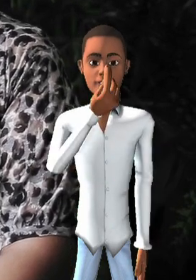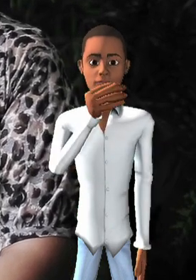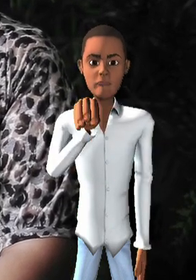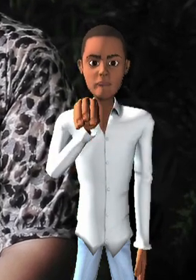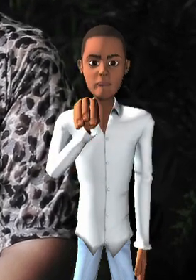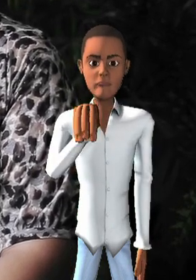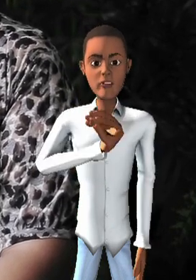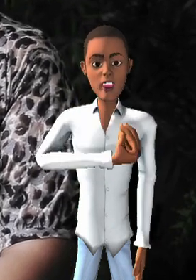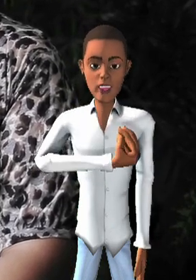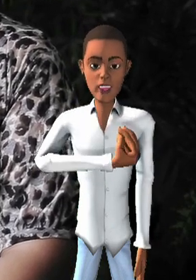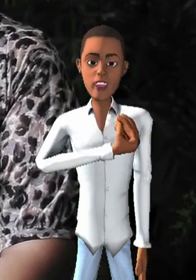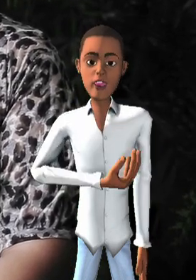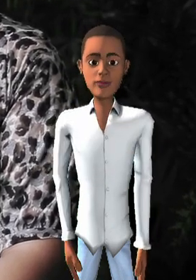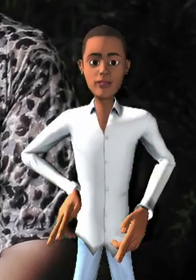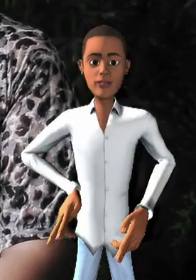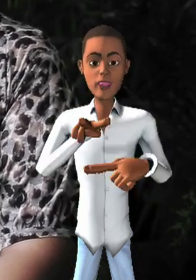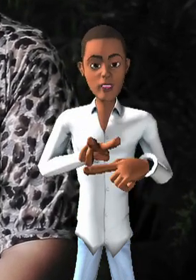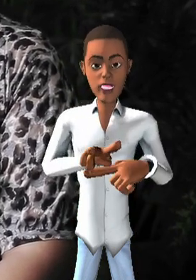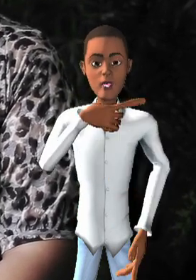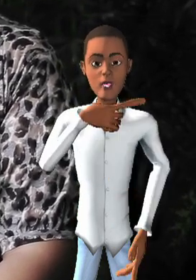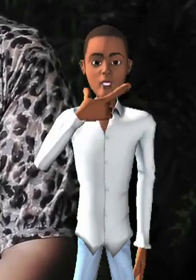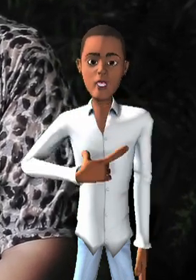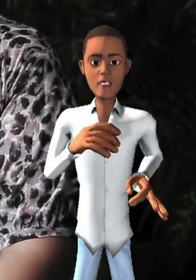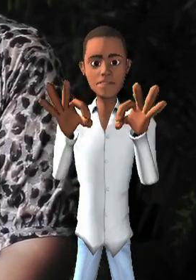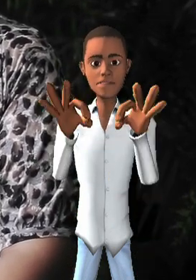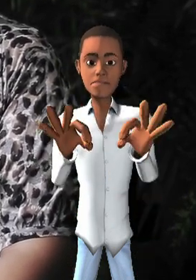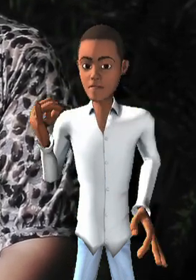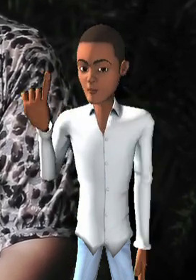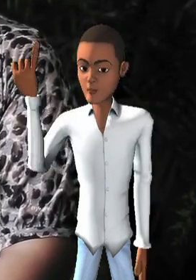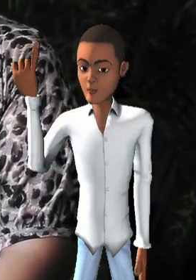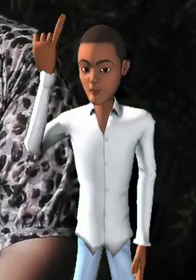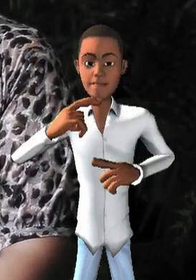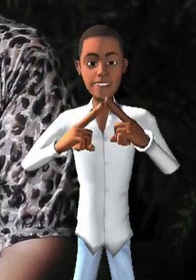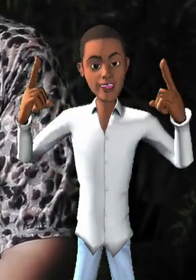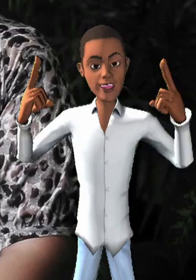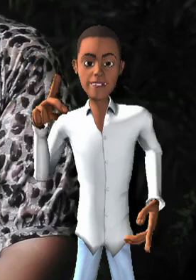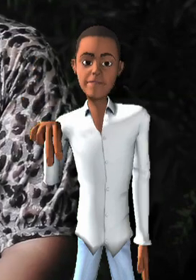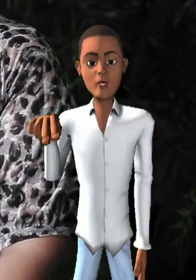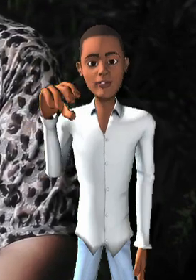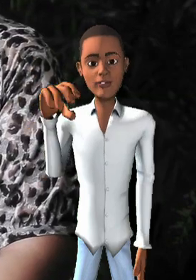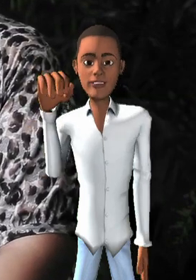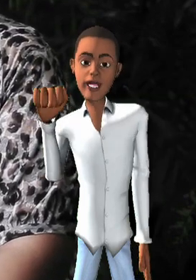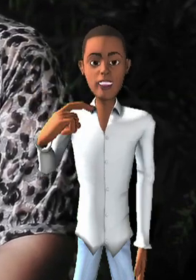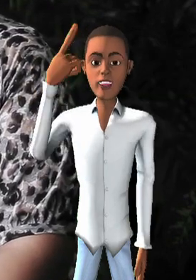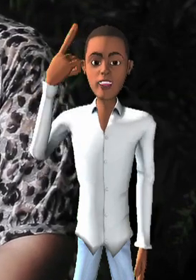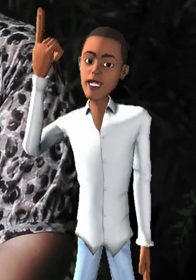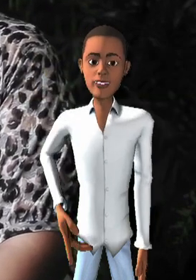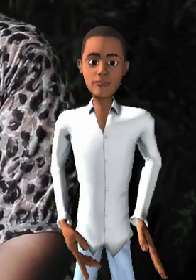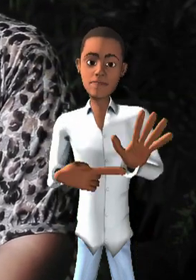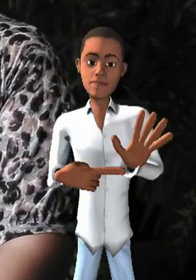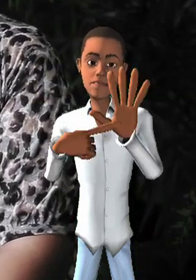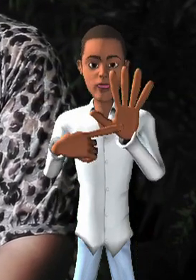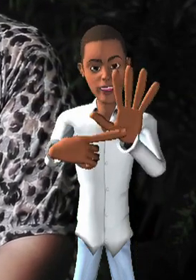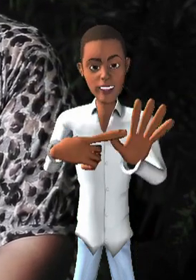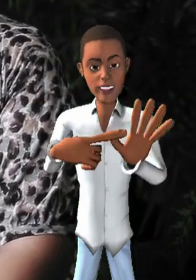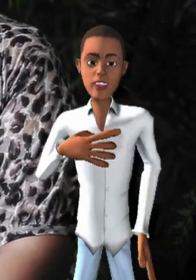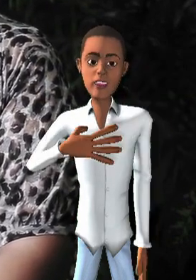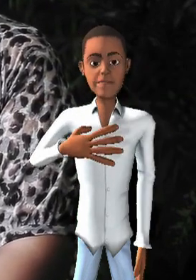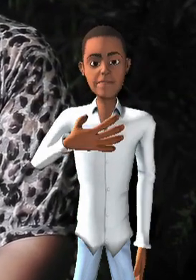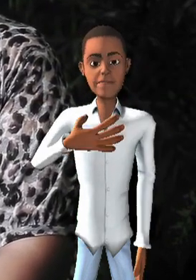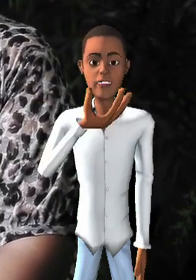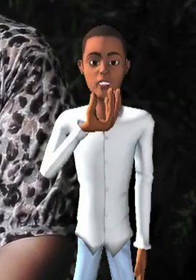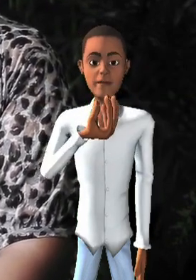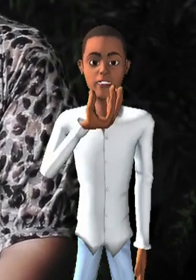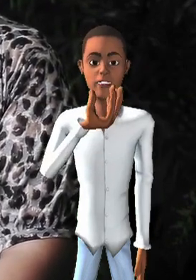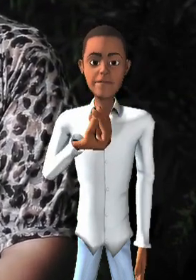então fui tão pouco sensato comigo mesmo e nunca tinha pensado sobre essas questões, assim, que para exercer a